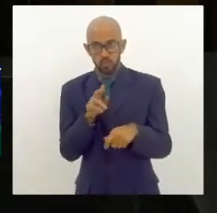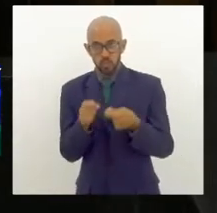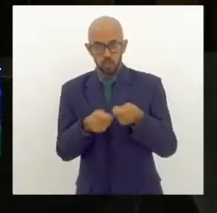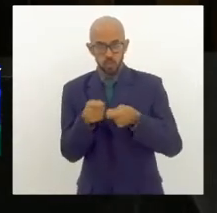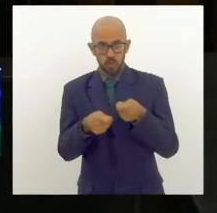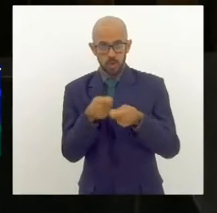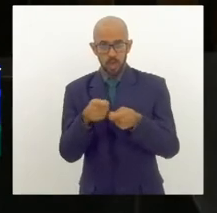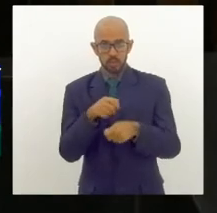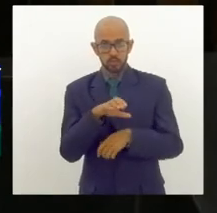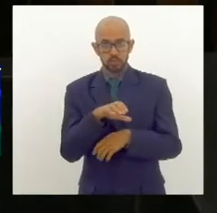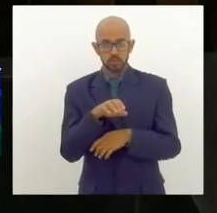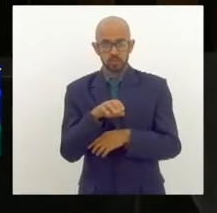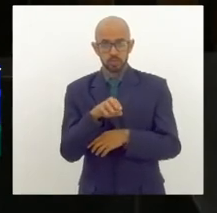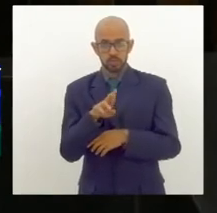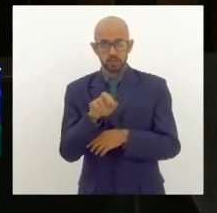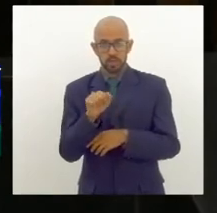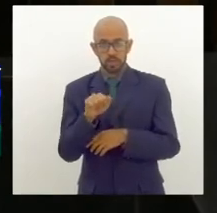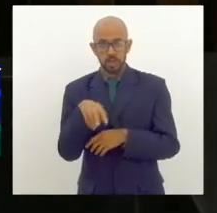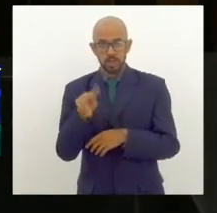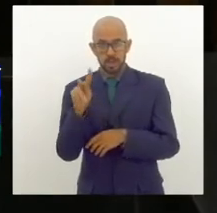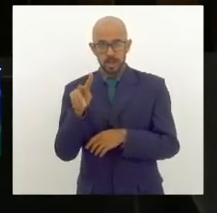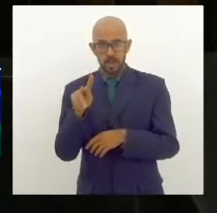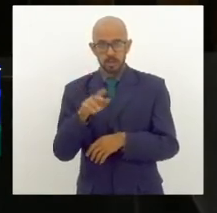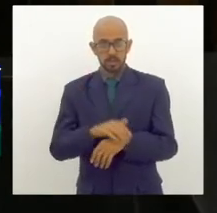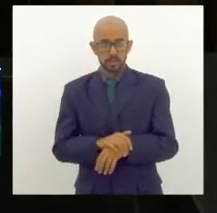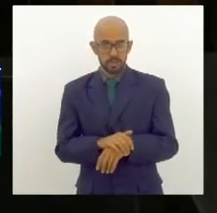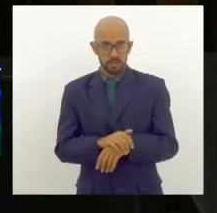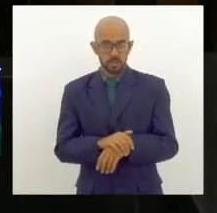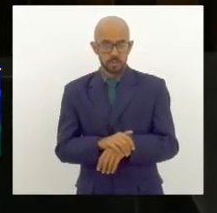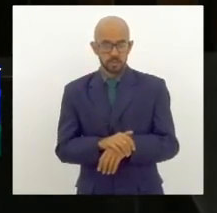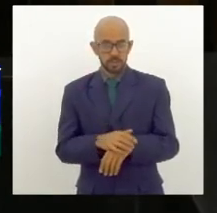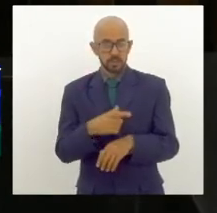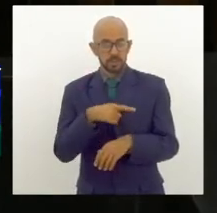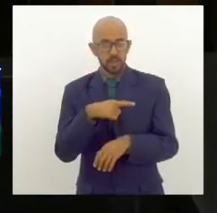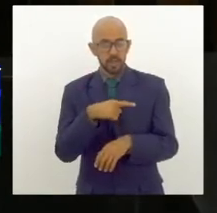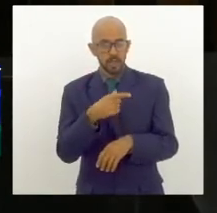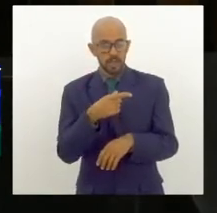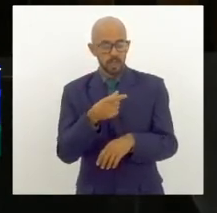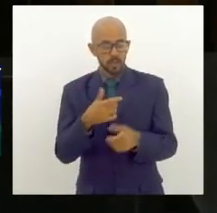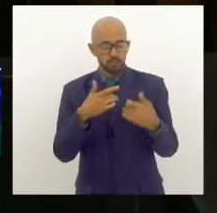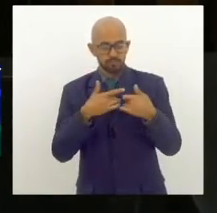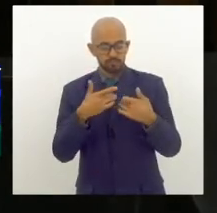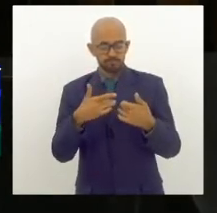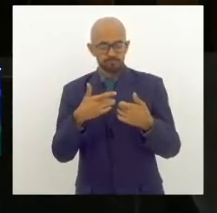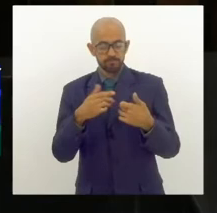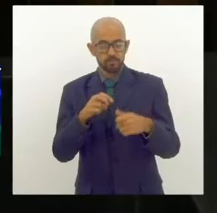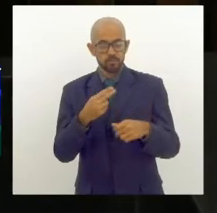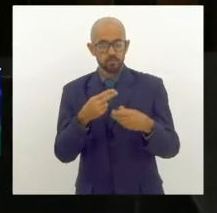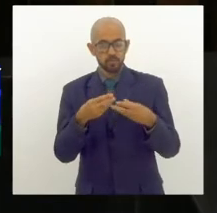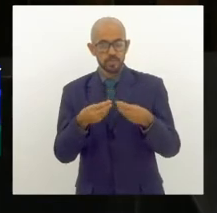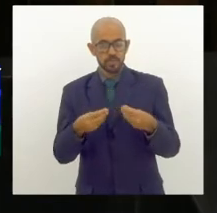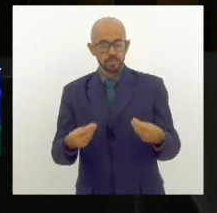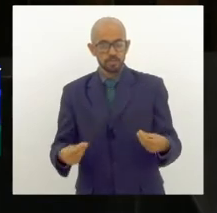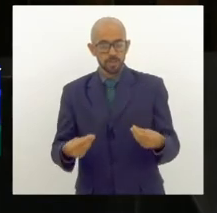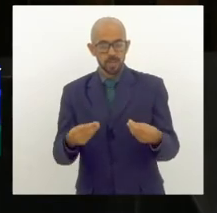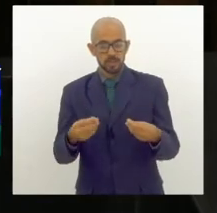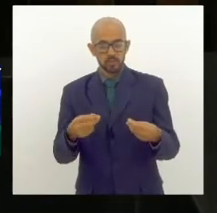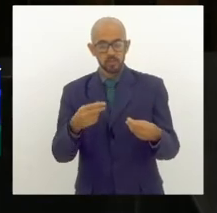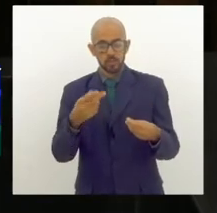tem algum olhar com a caridade, com a sensibilidade, com aqueles que têm um trabalho